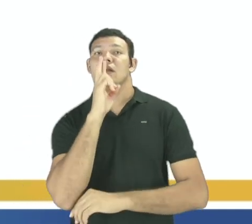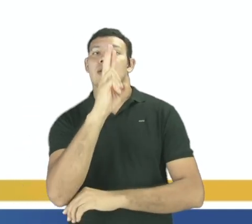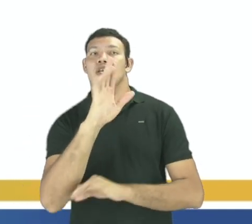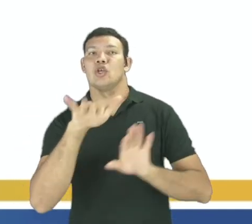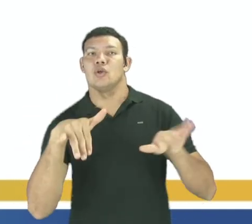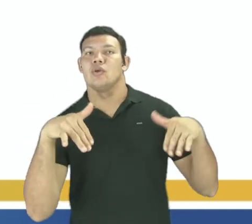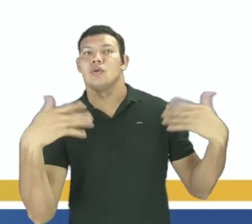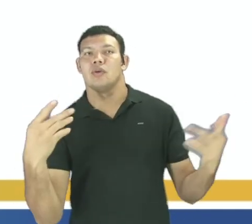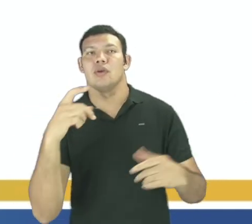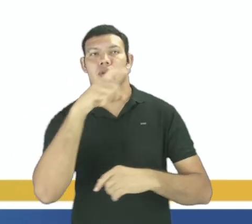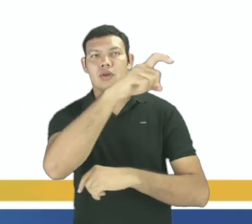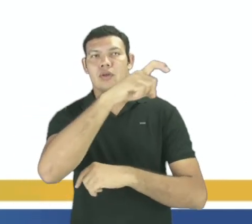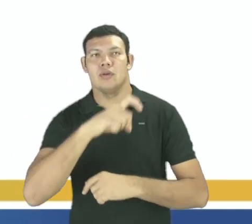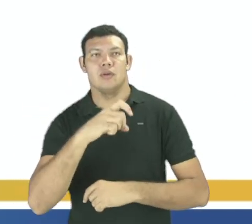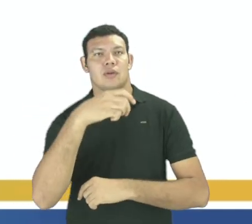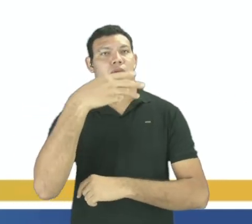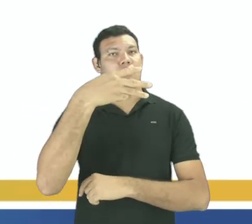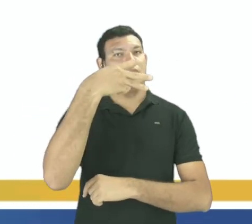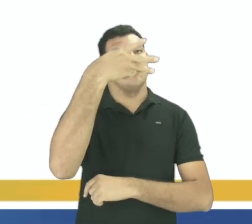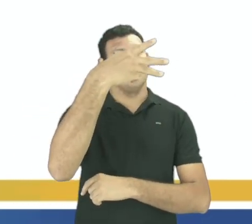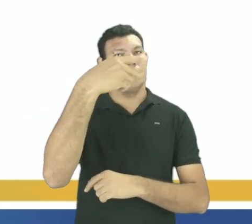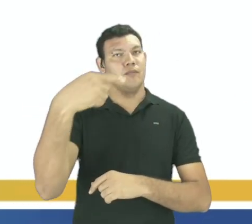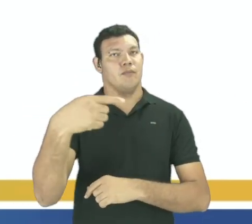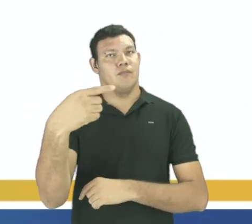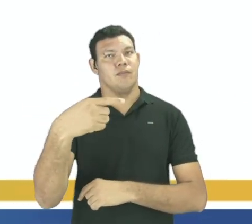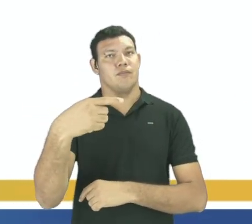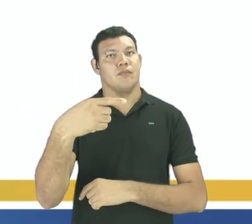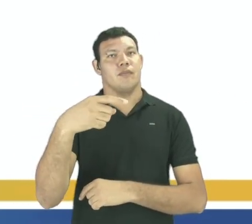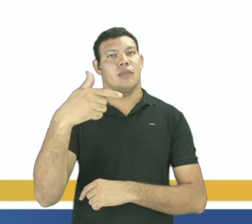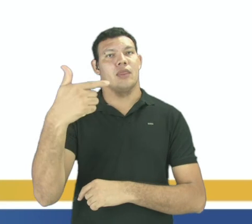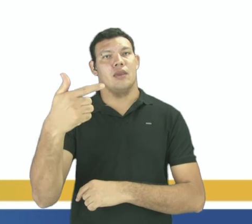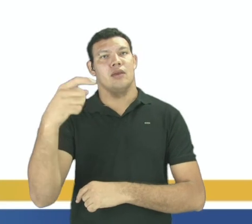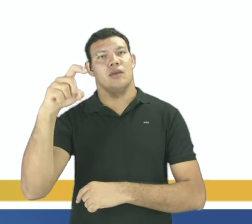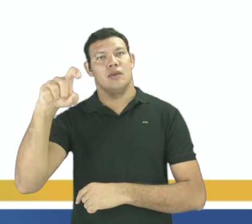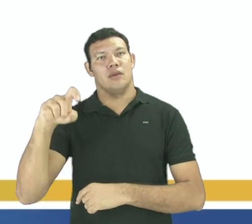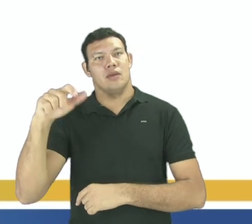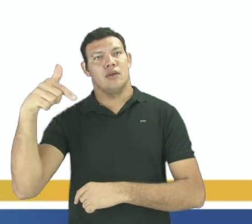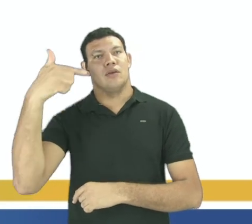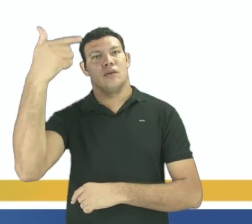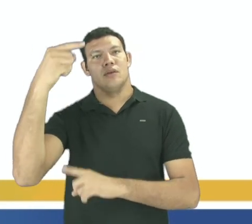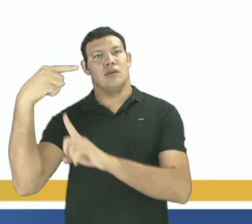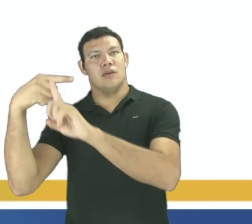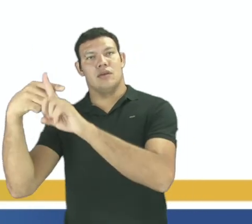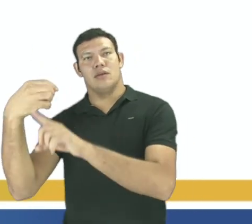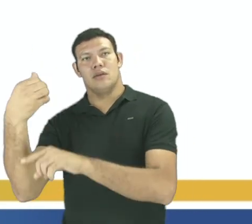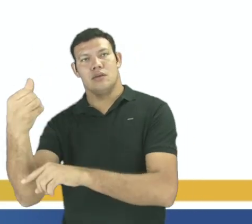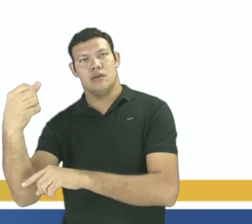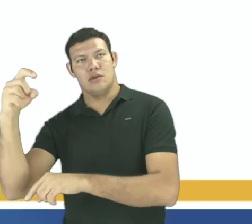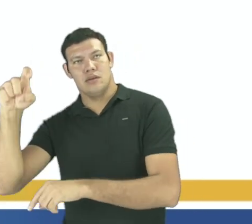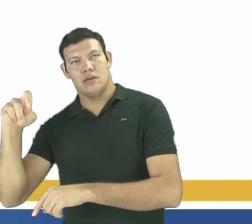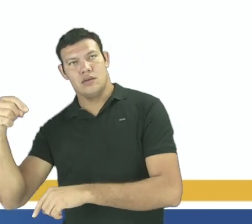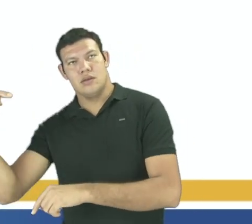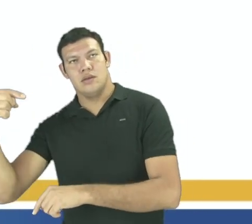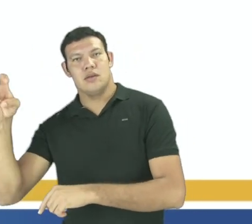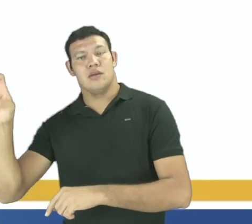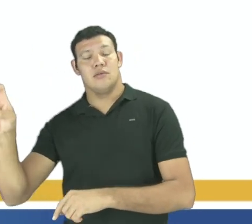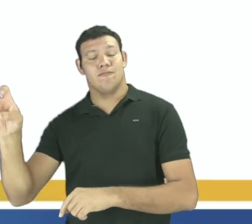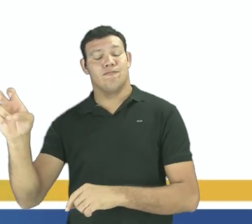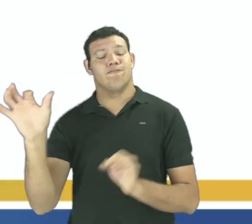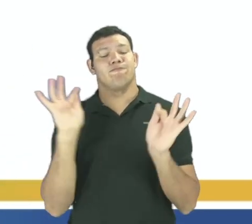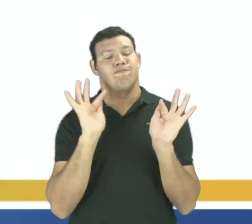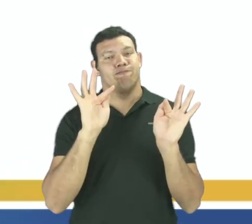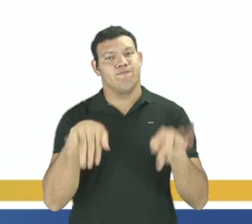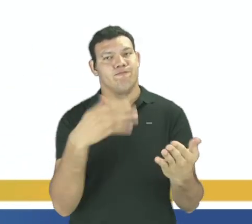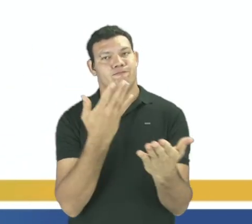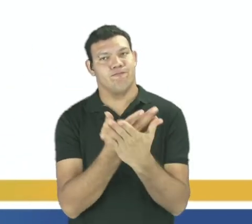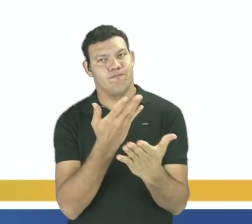quadrado mais 6 menos 5. Certo, gente? Pessoal, a aula de hoje fica por aqui. Eu vou pedir a